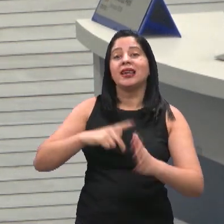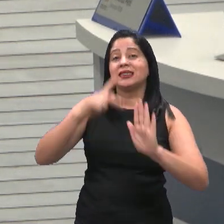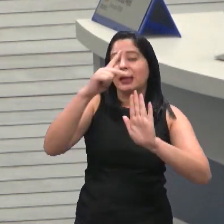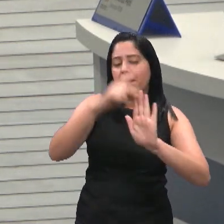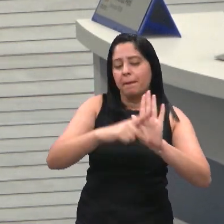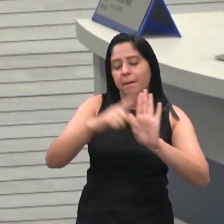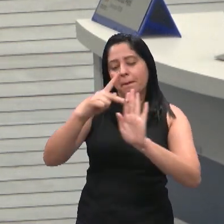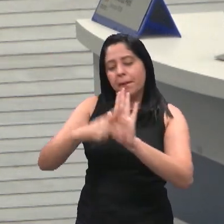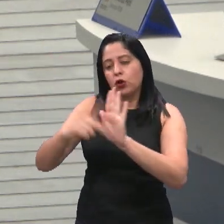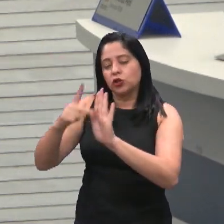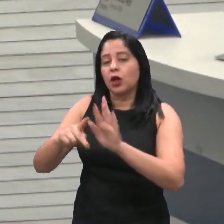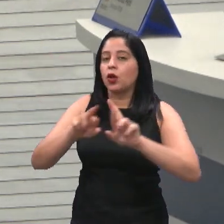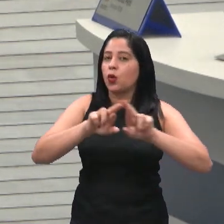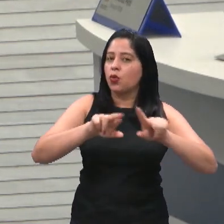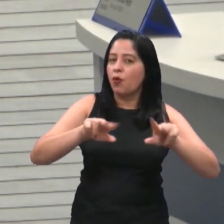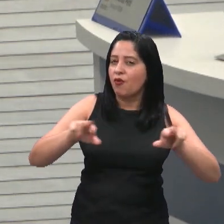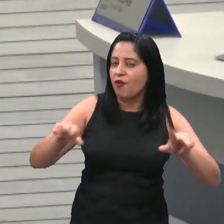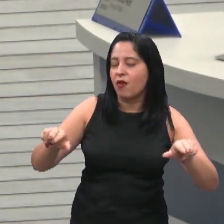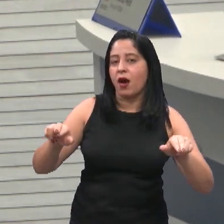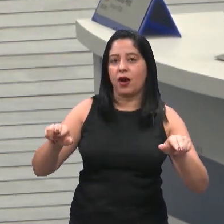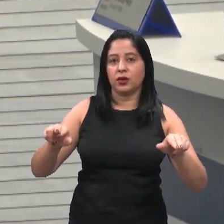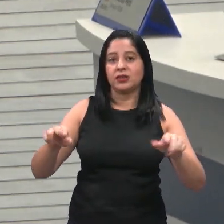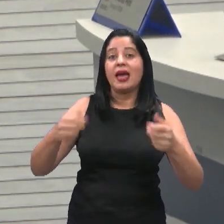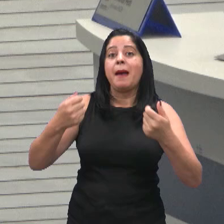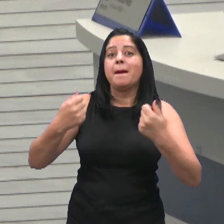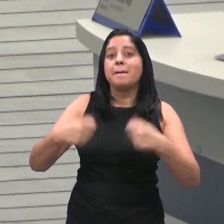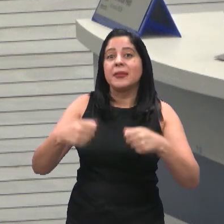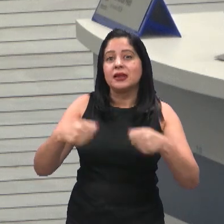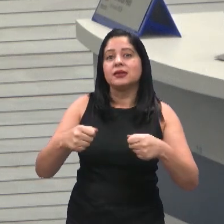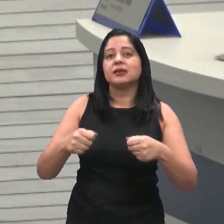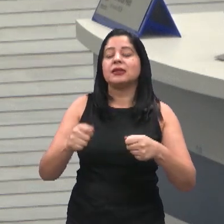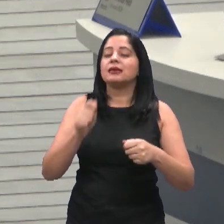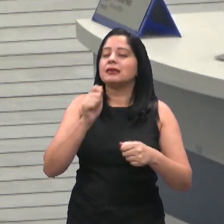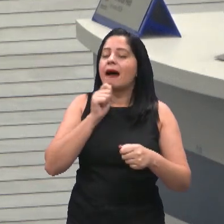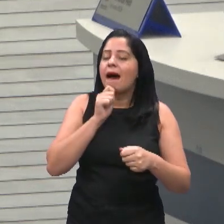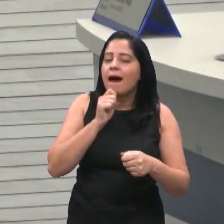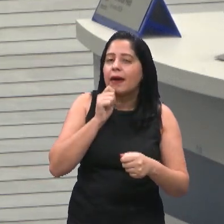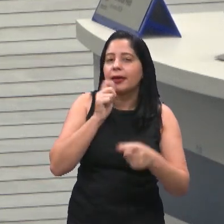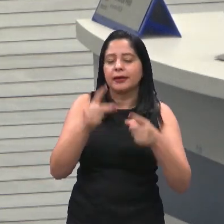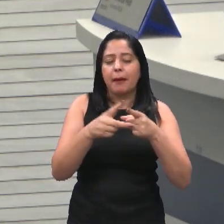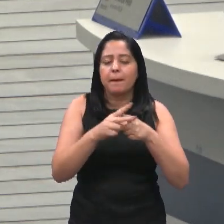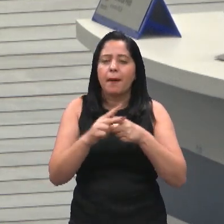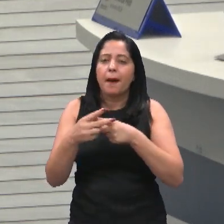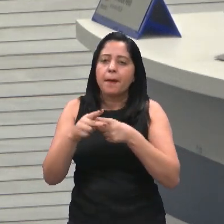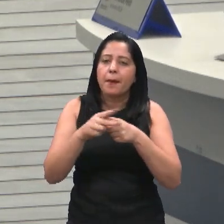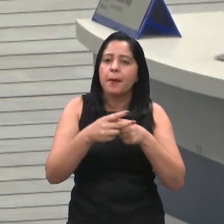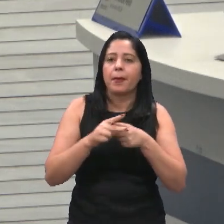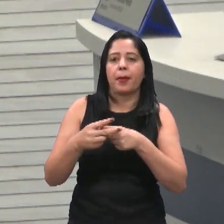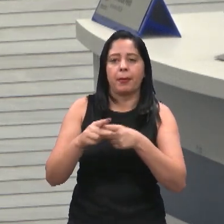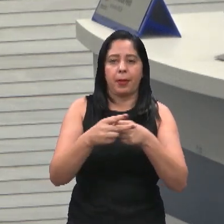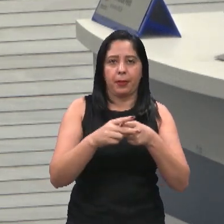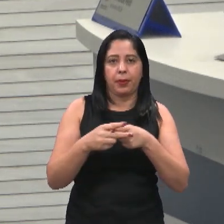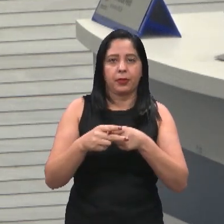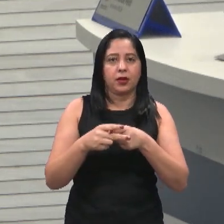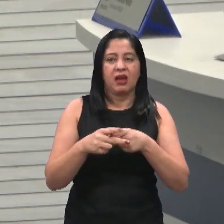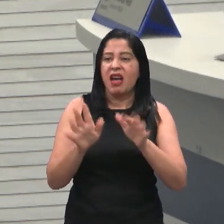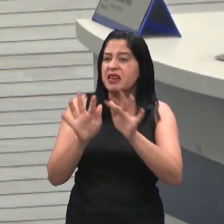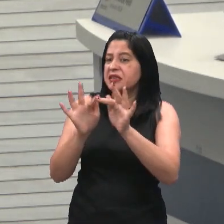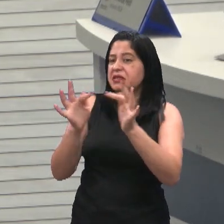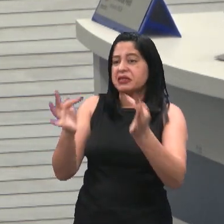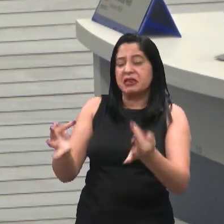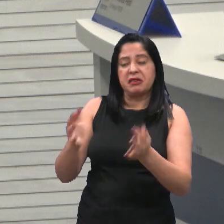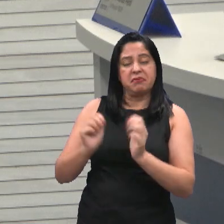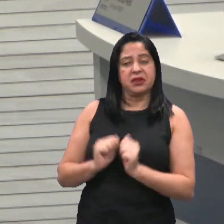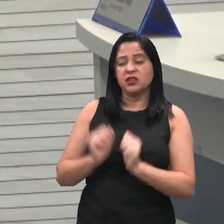votados hoje, que precisa ainda de algum ajuste para a sua efetividade. Foi simplesmente isso